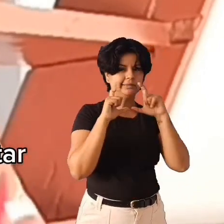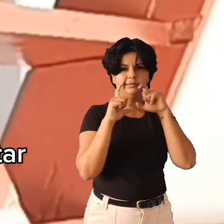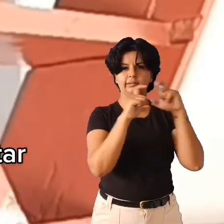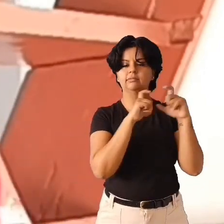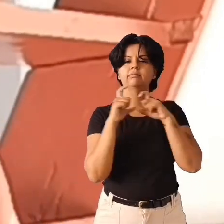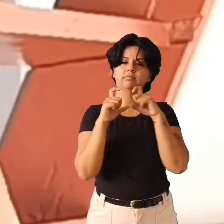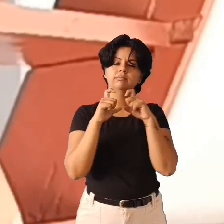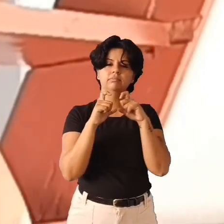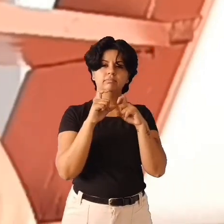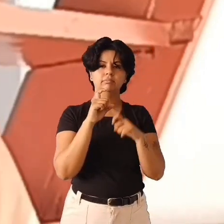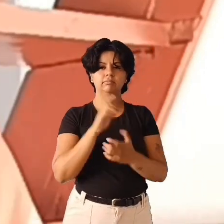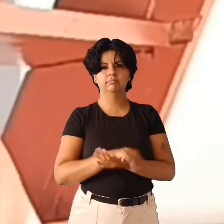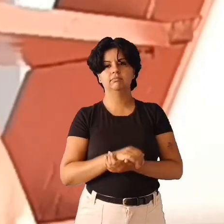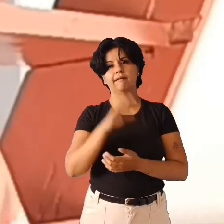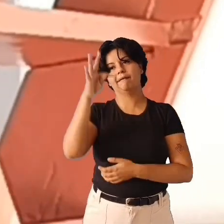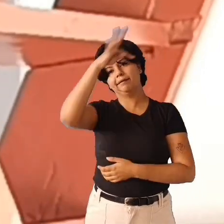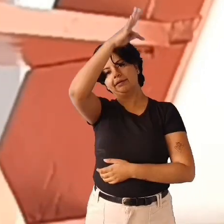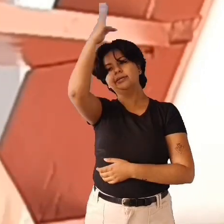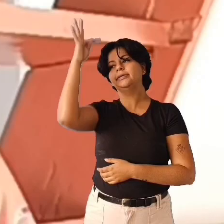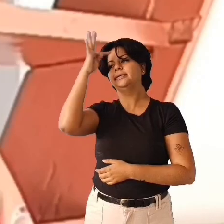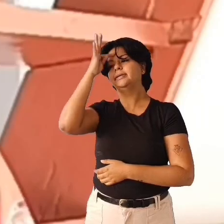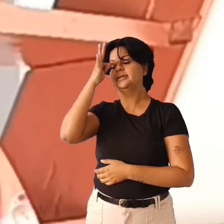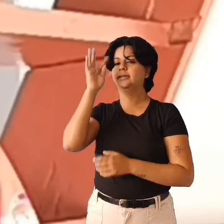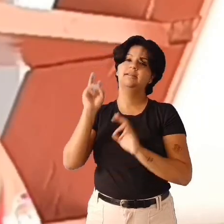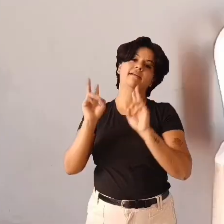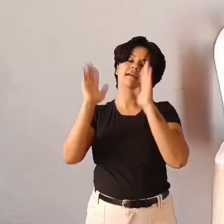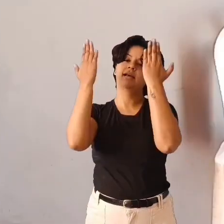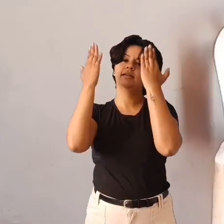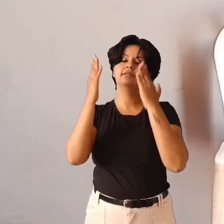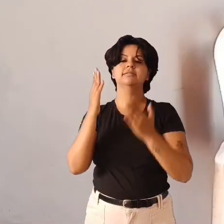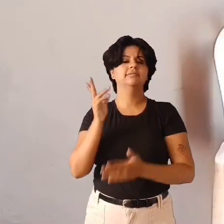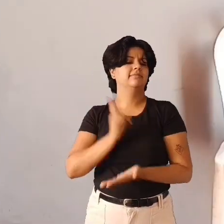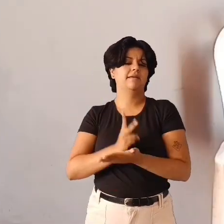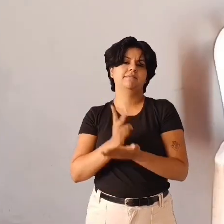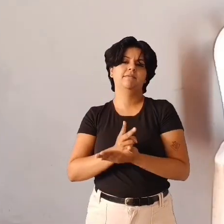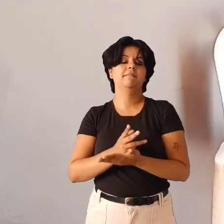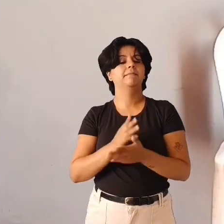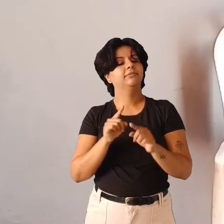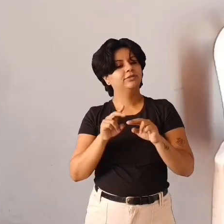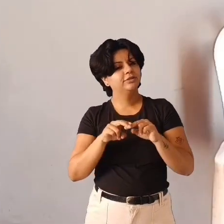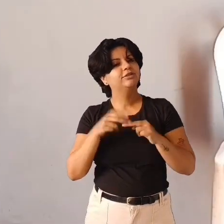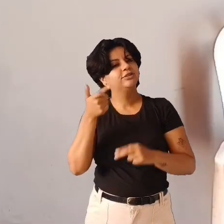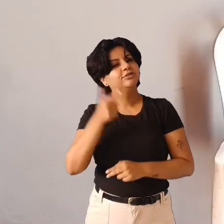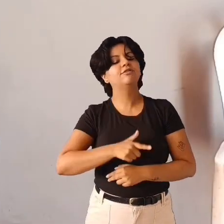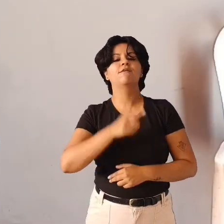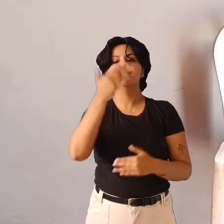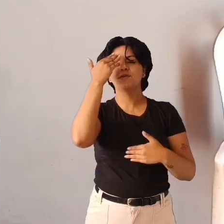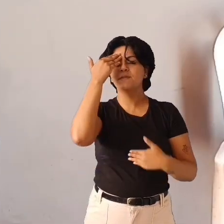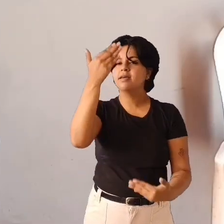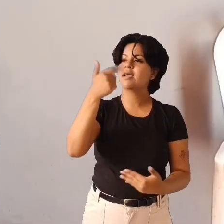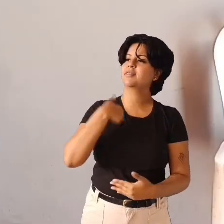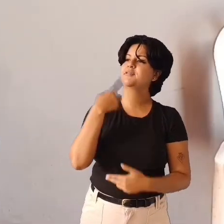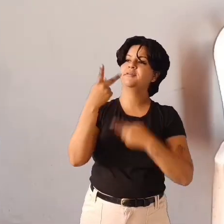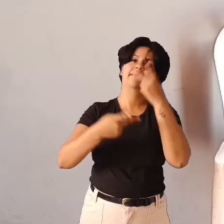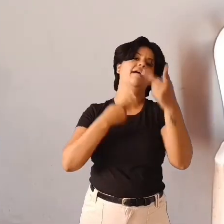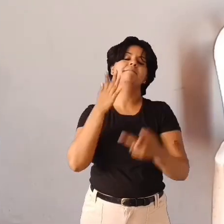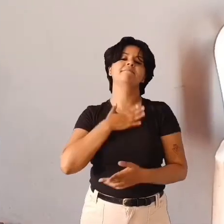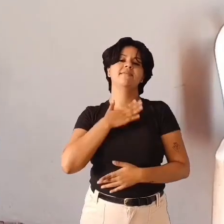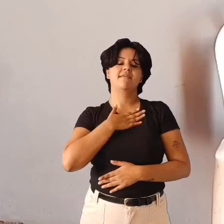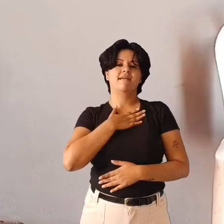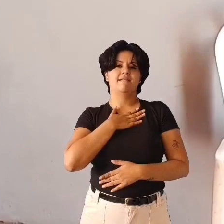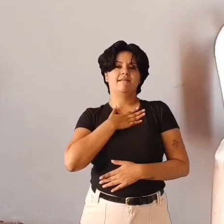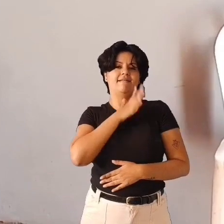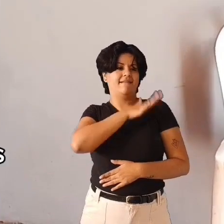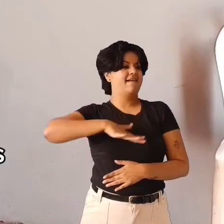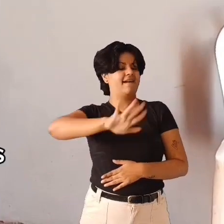querer entrevistar, para querer bater foto, não pela festa de São Tiago. Então, mais uma vez, obrigado pela oportunidade de falar um pouco sobre a minha